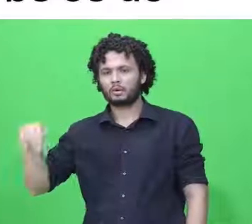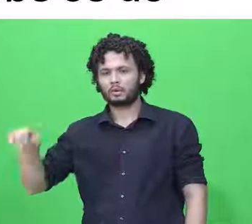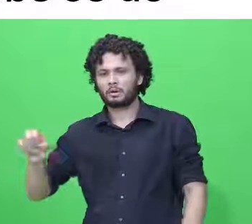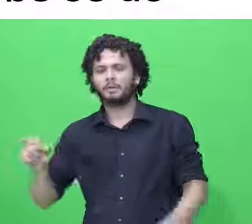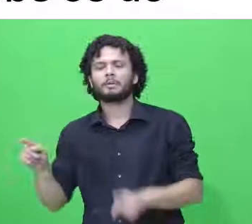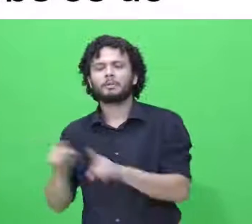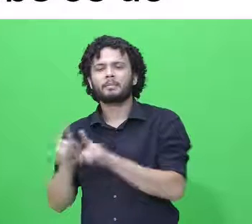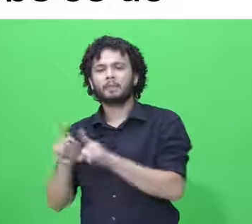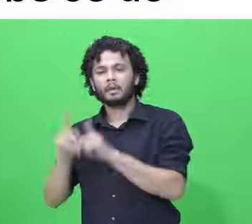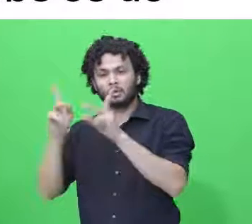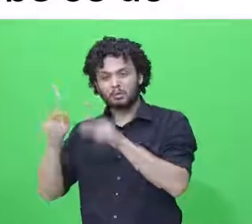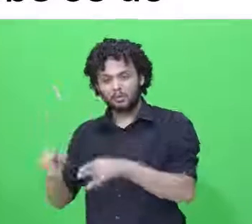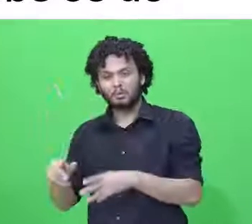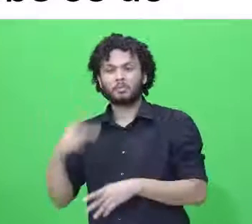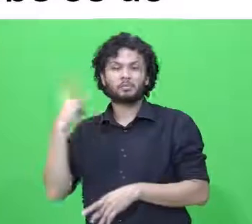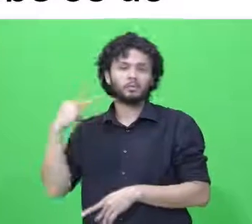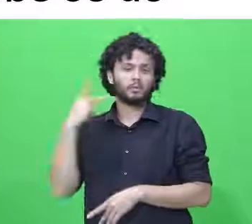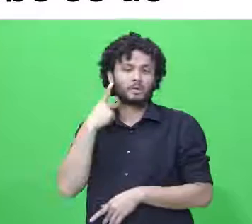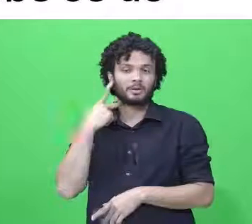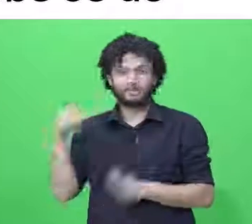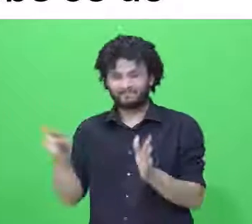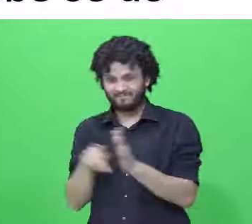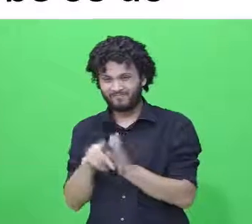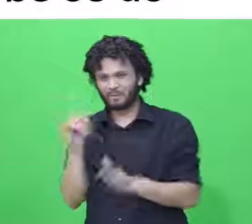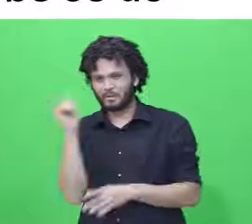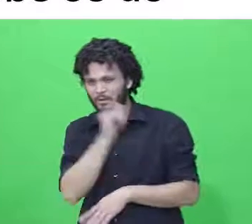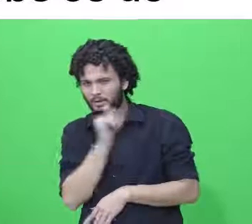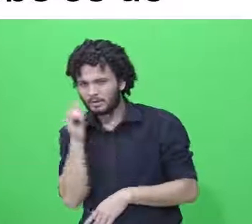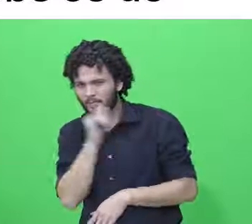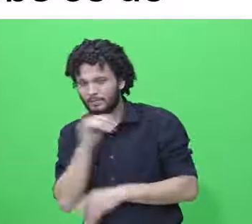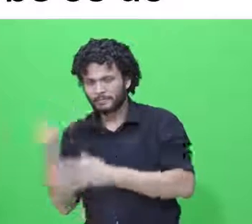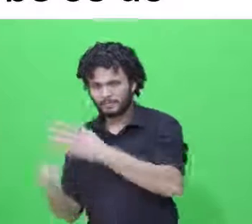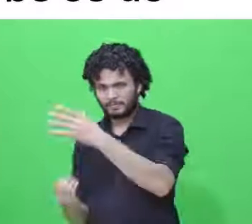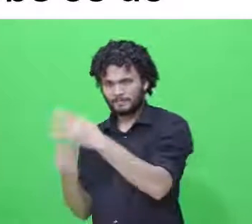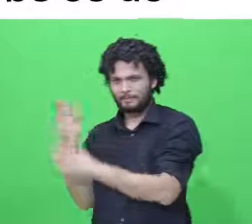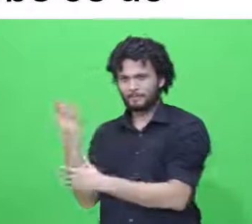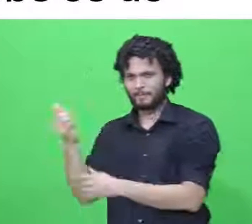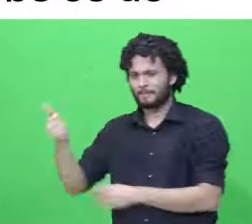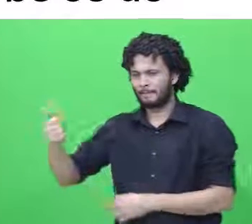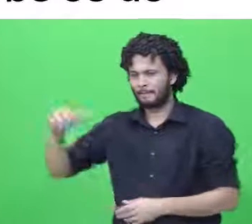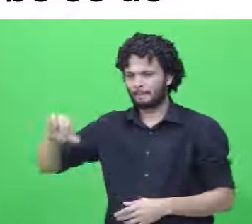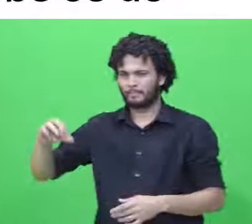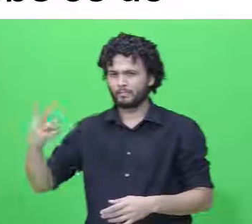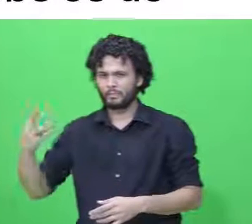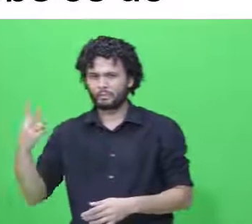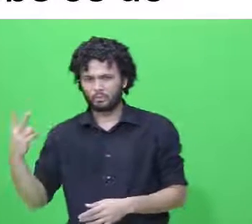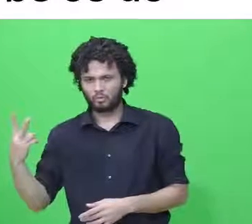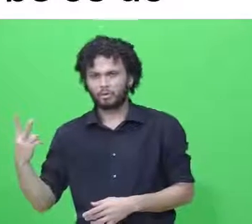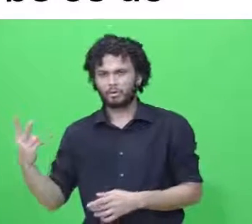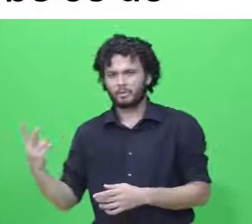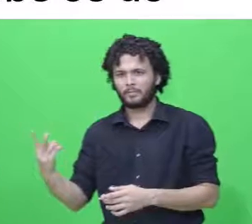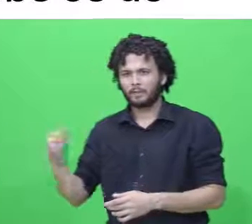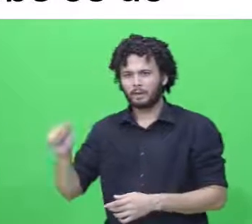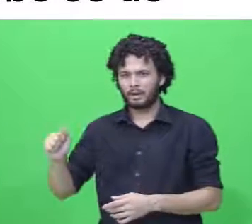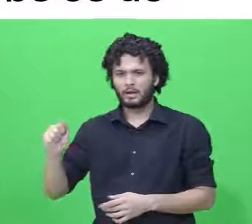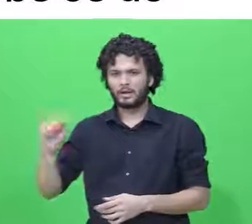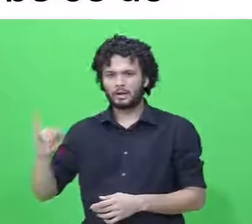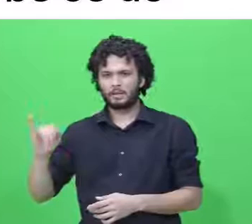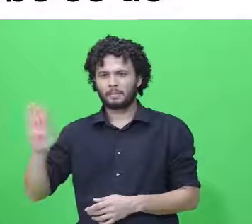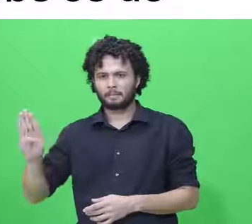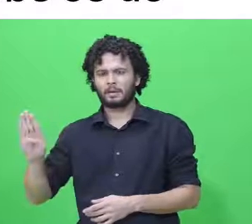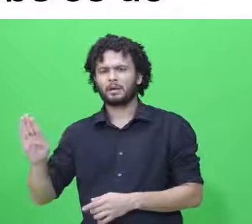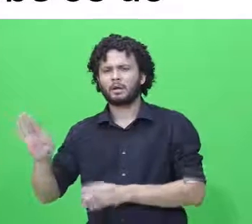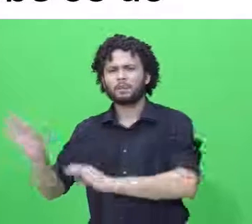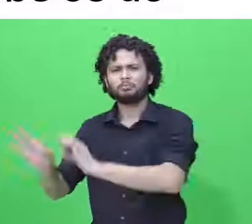política que ela é da Itália, tá? Fundaram em 1932 a Ação Integralista Brasileira, AIB, uma organização